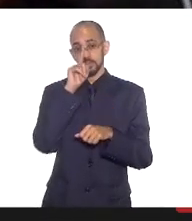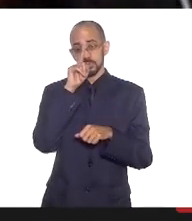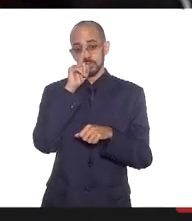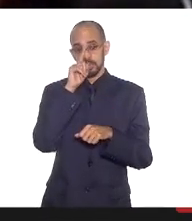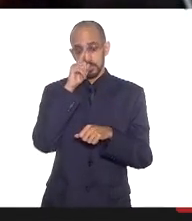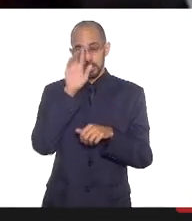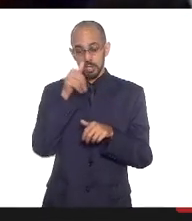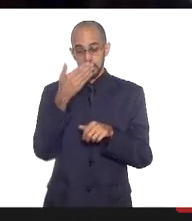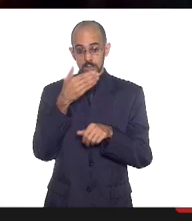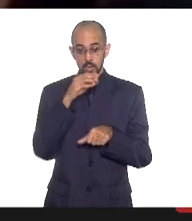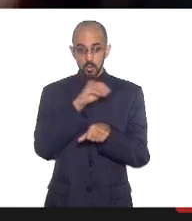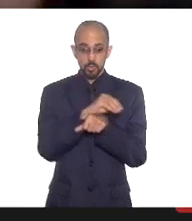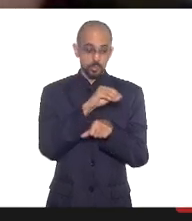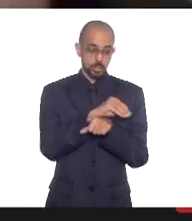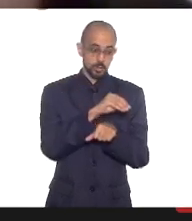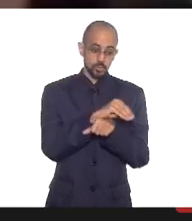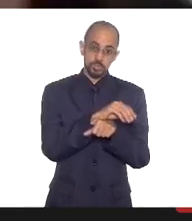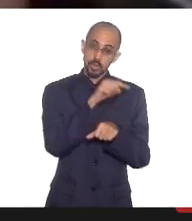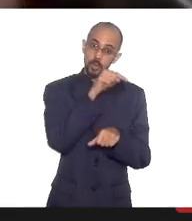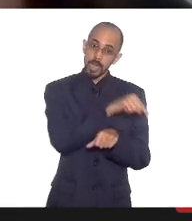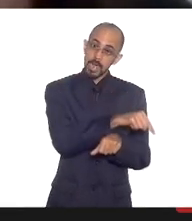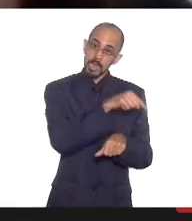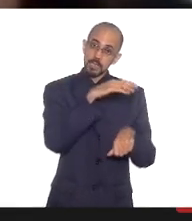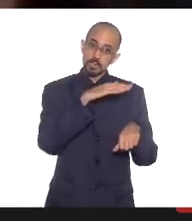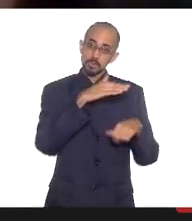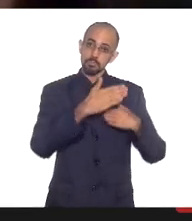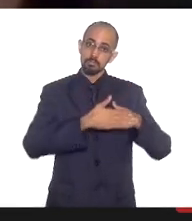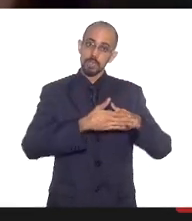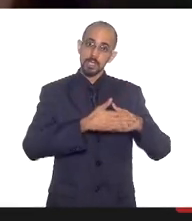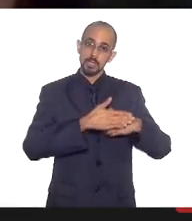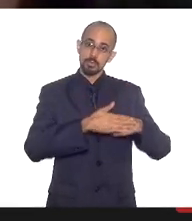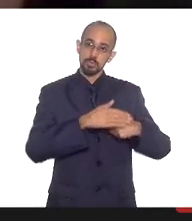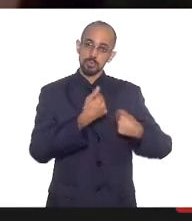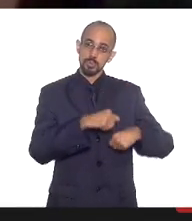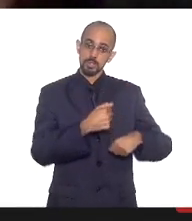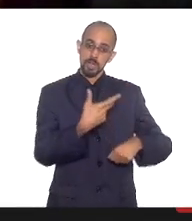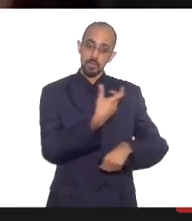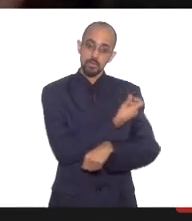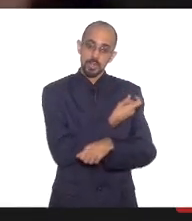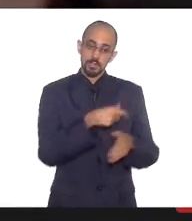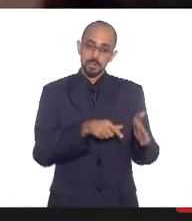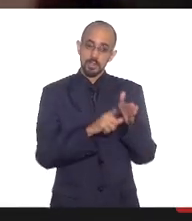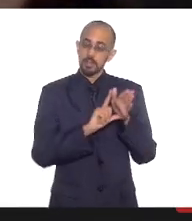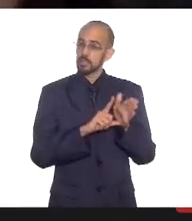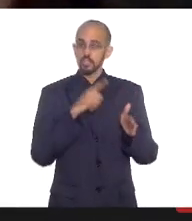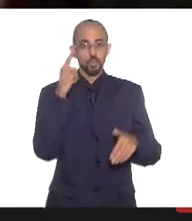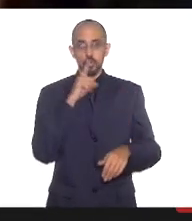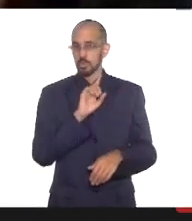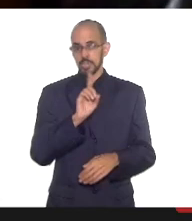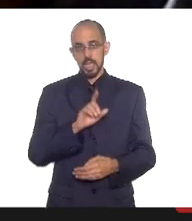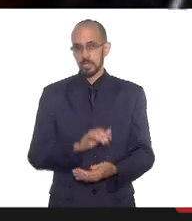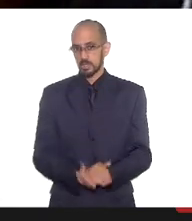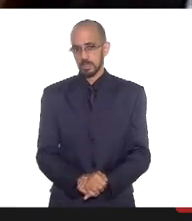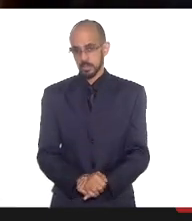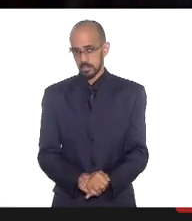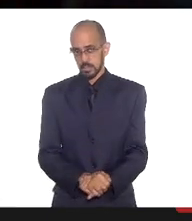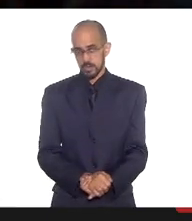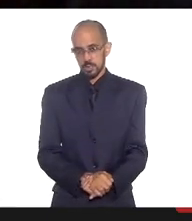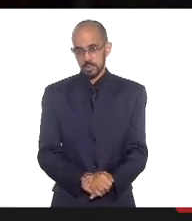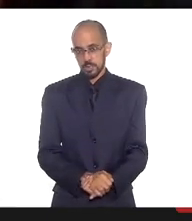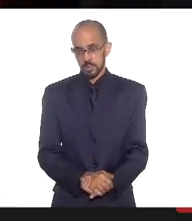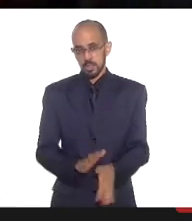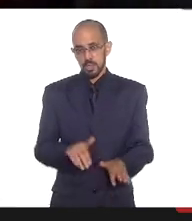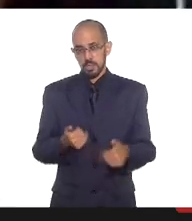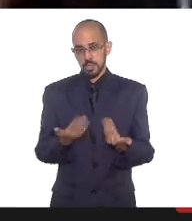dessas pessoas os próprios doentes que precisavam ser vacinados primeiro e não conseguem Essa é